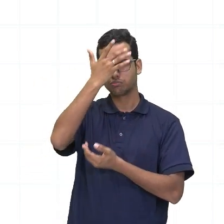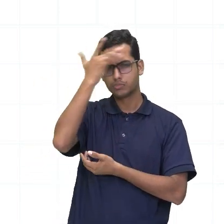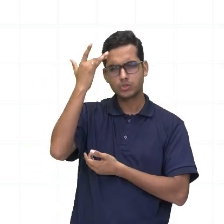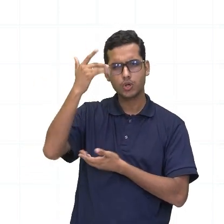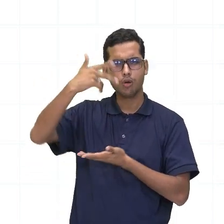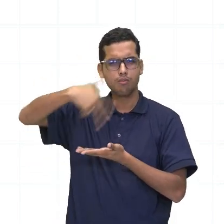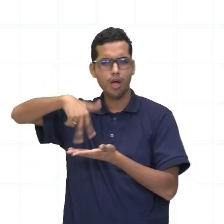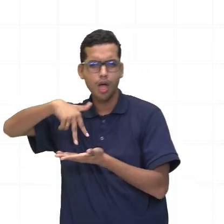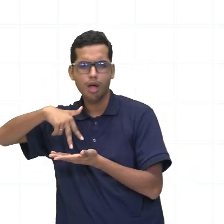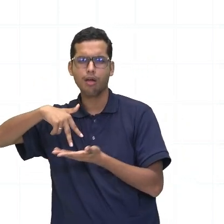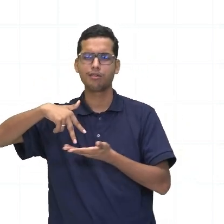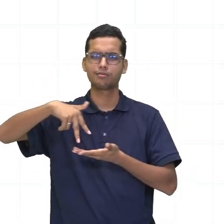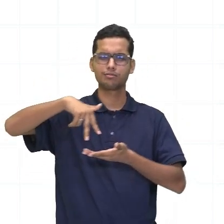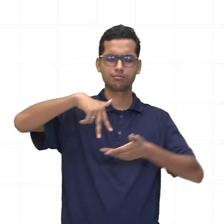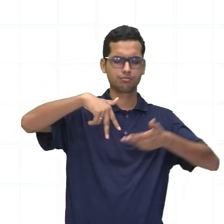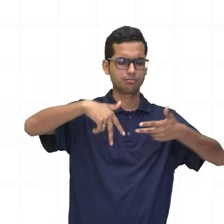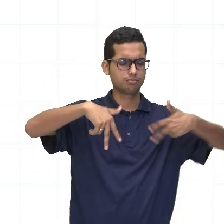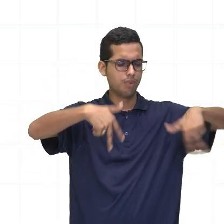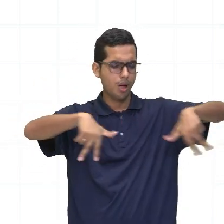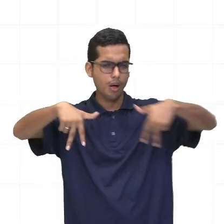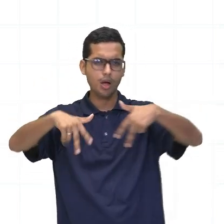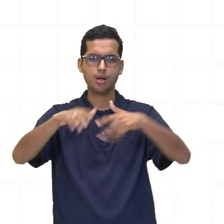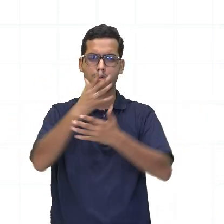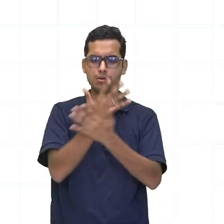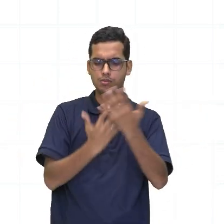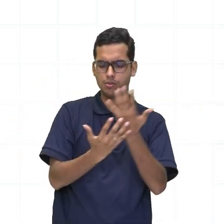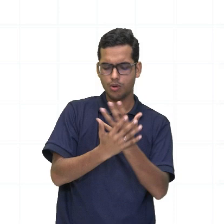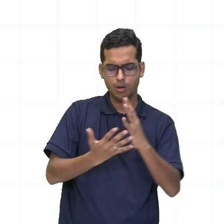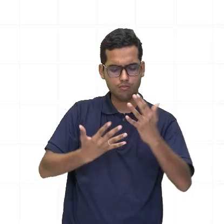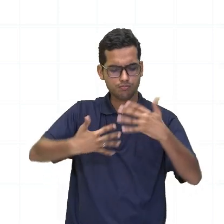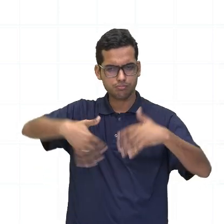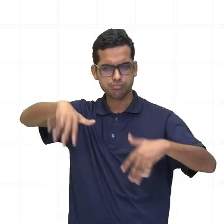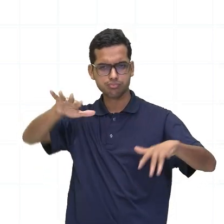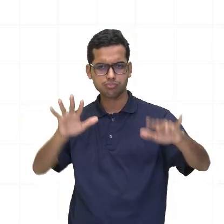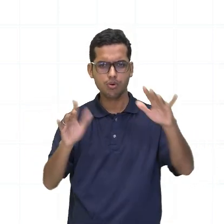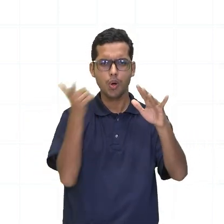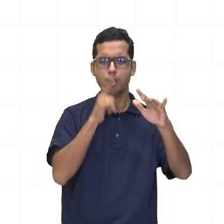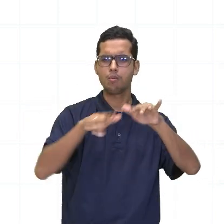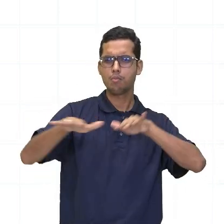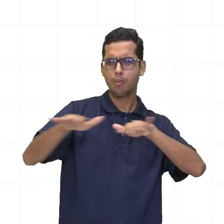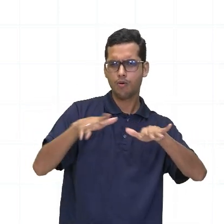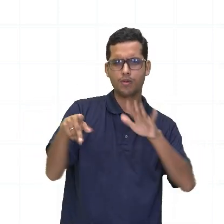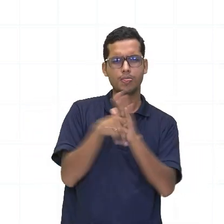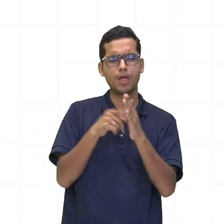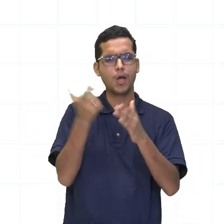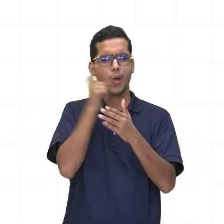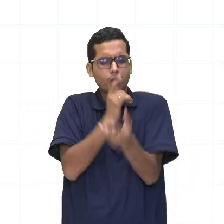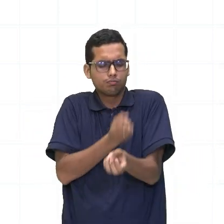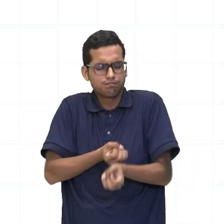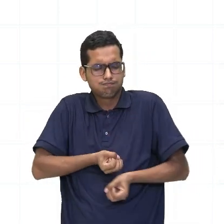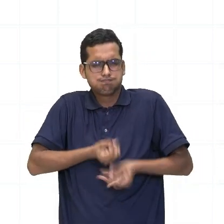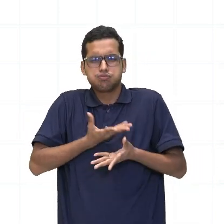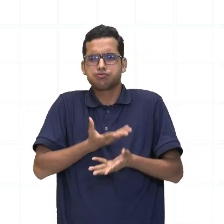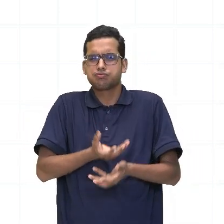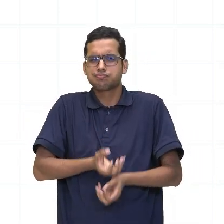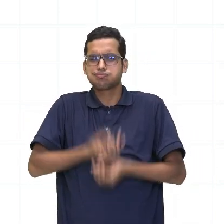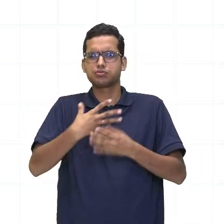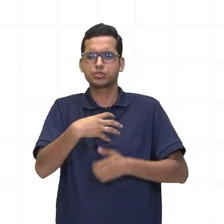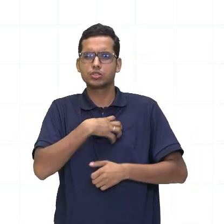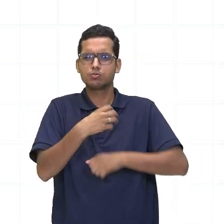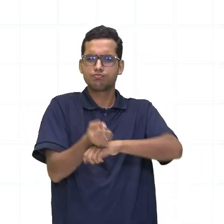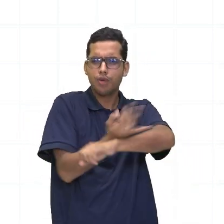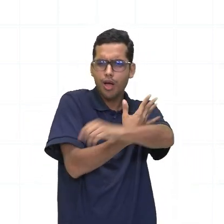mão representa, né, esses sentimentos também. E aí, partindo daí, nós voltamos de novo